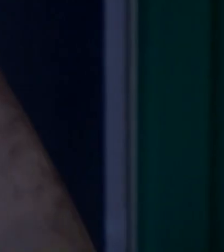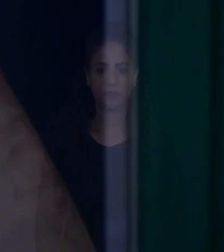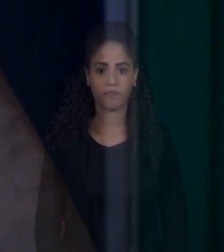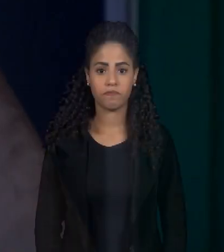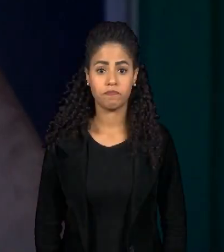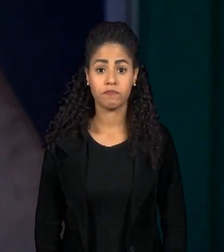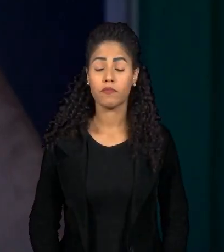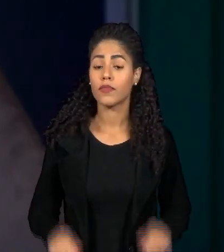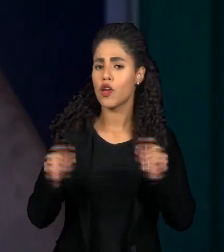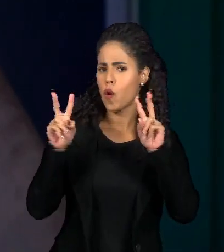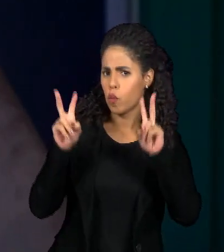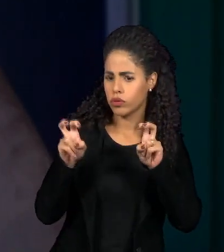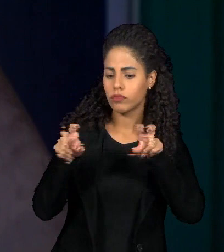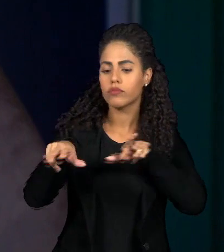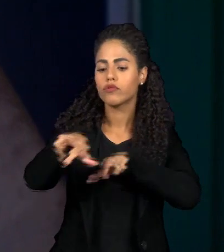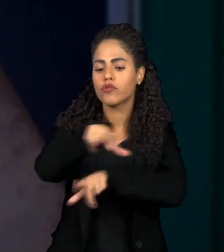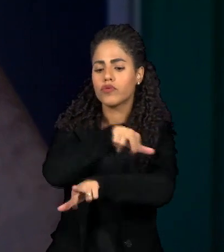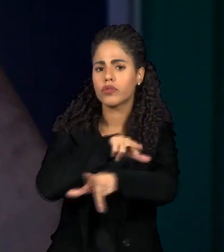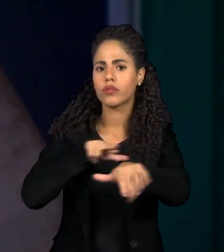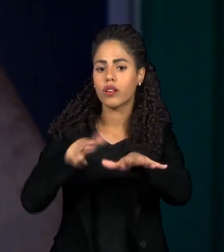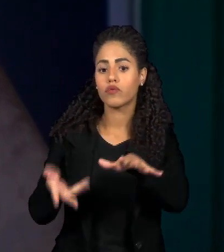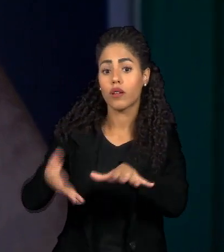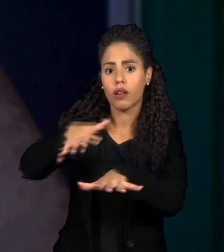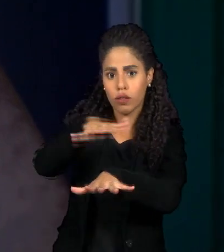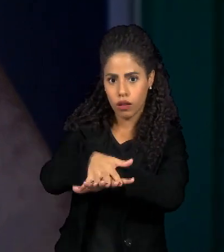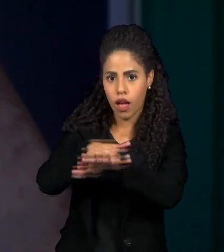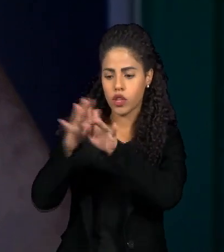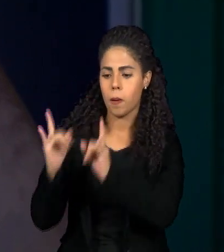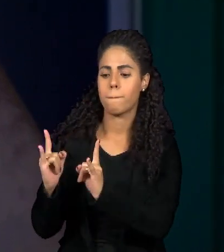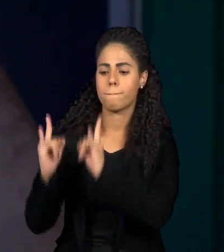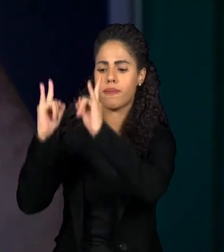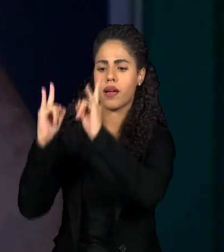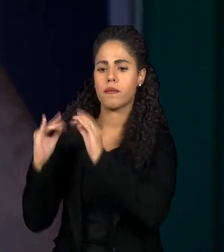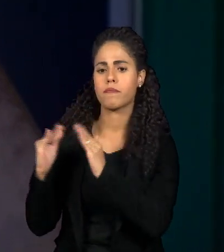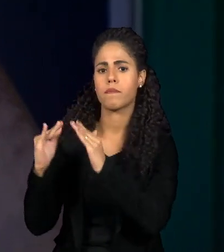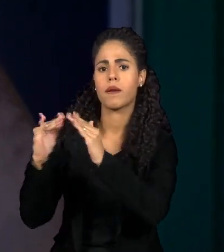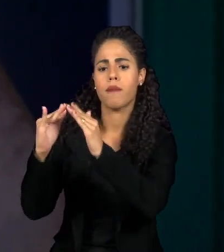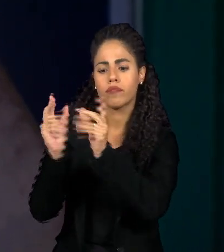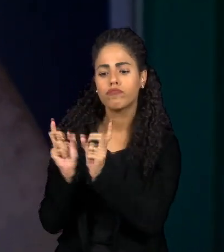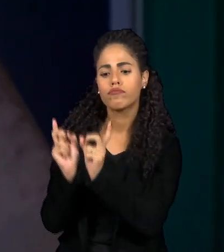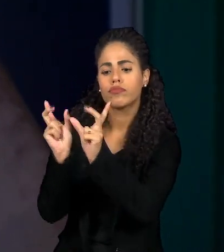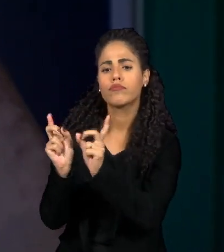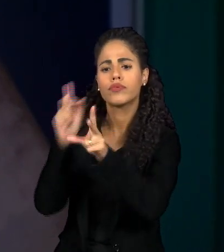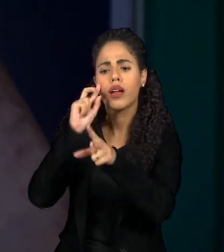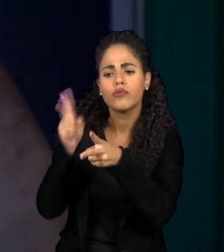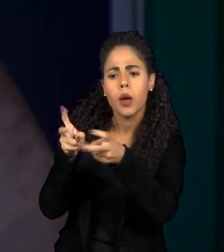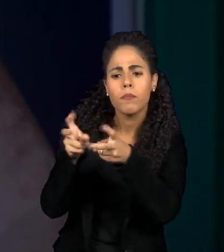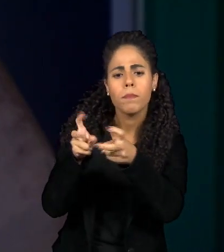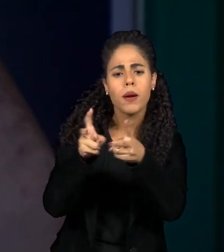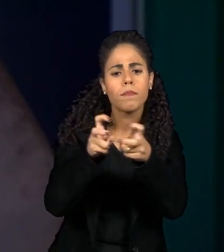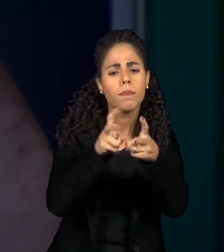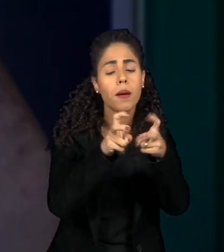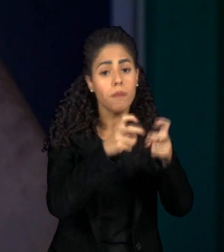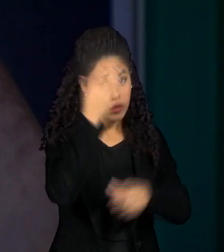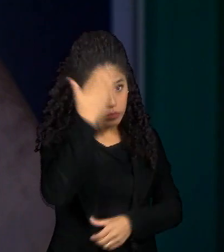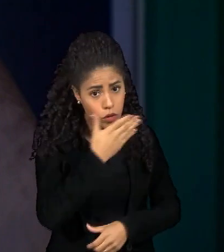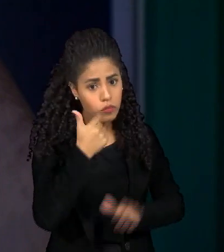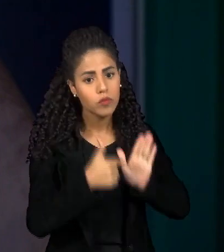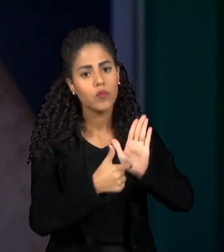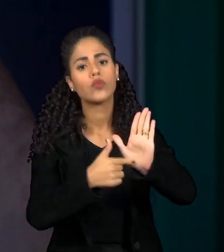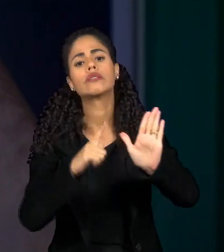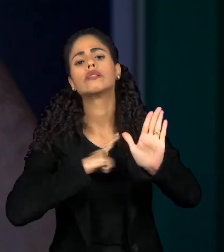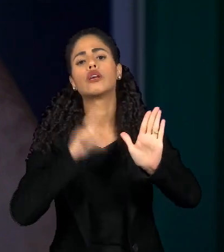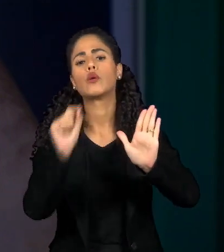Quando o assunto é diversidade e inclusão no mercado imobiliário, podemos observar vários pontos que provam que ainda